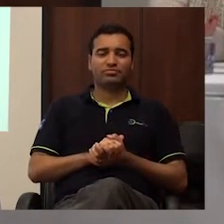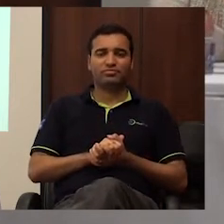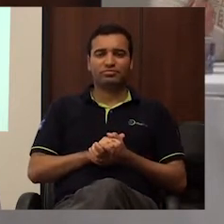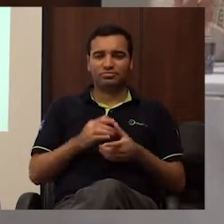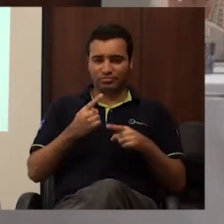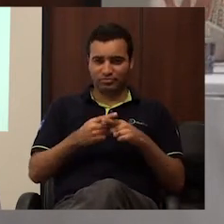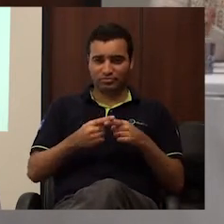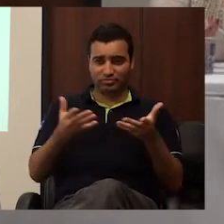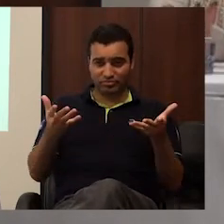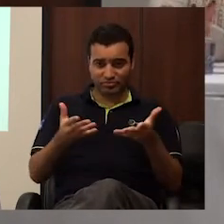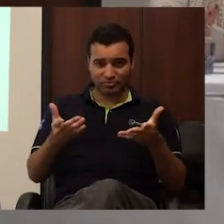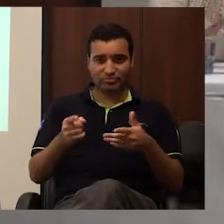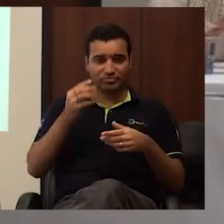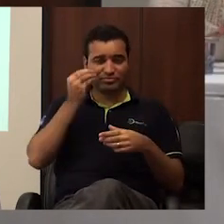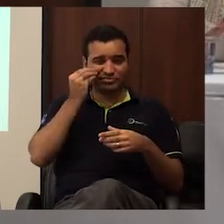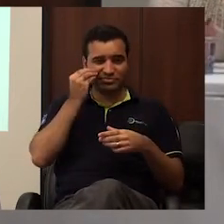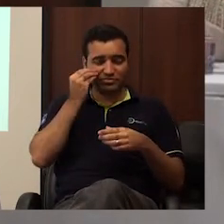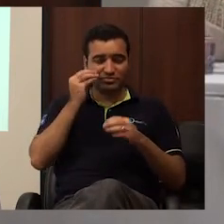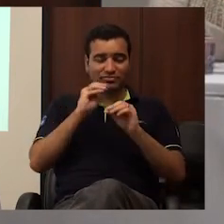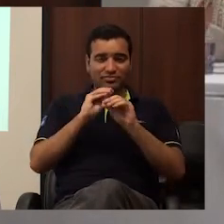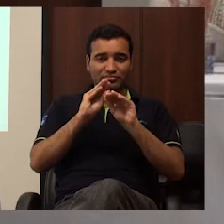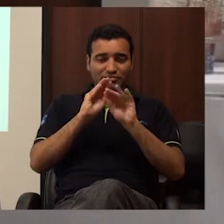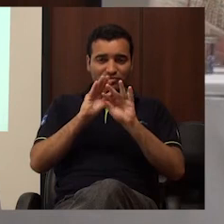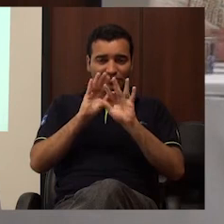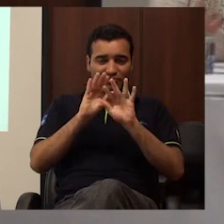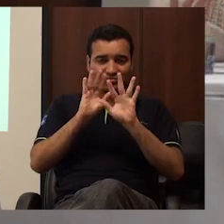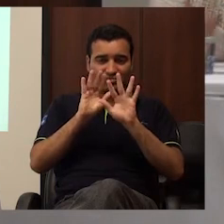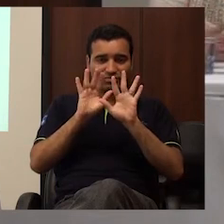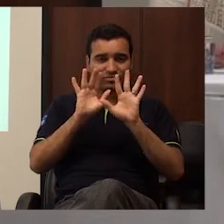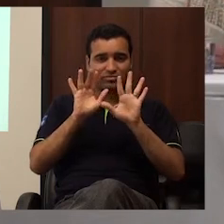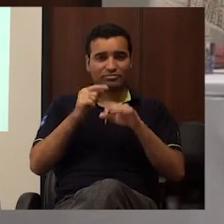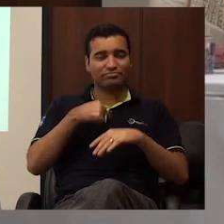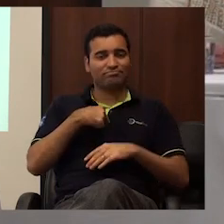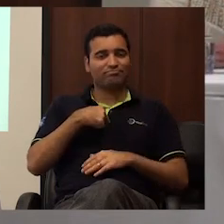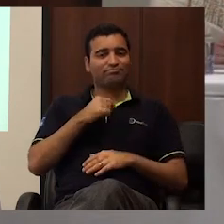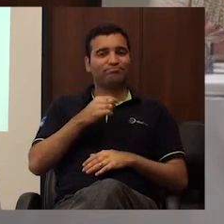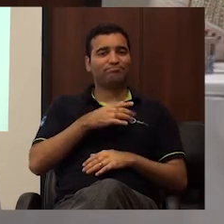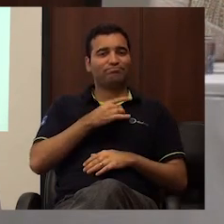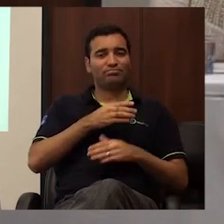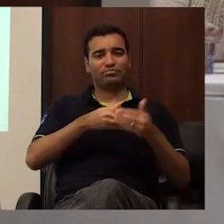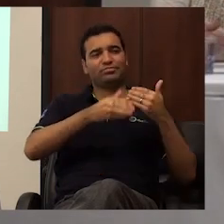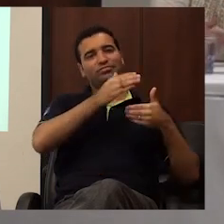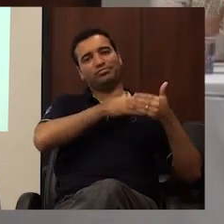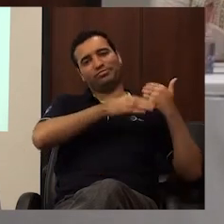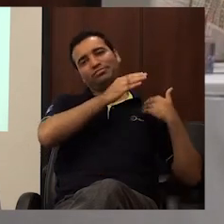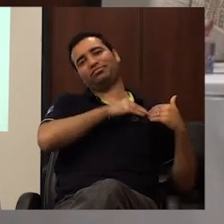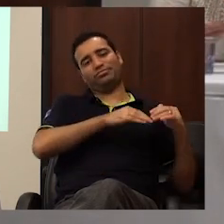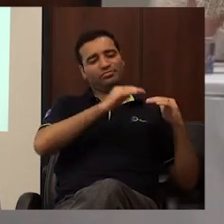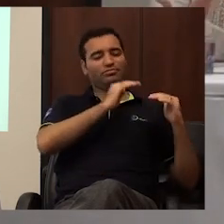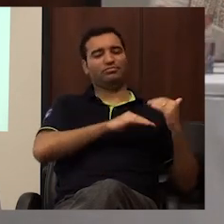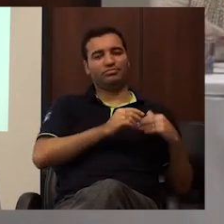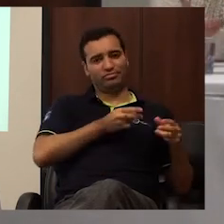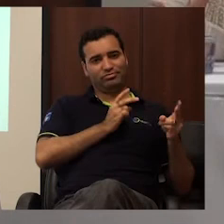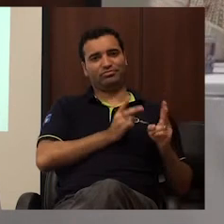está tentando se cristalizar, eu tenho muito medo de um retorno ao passado e de que ela